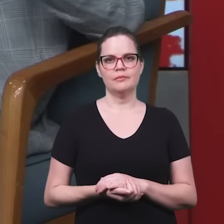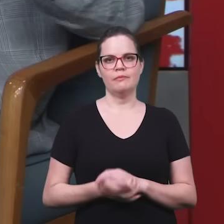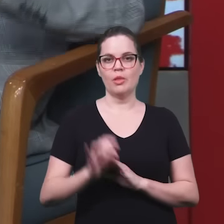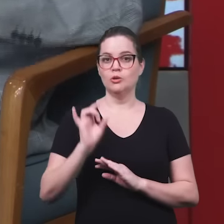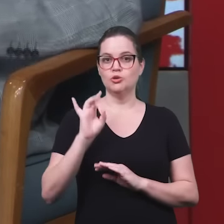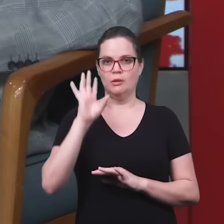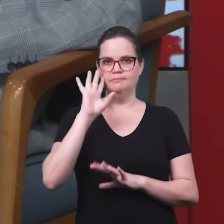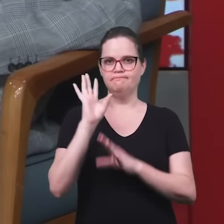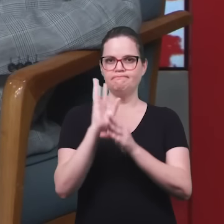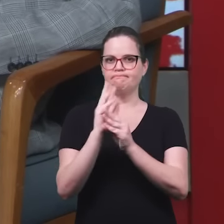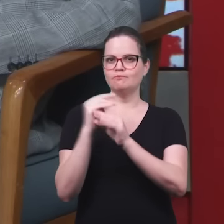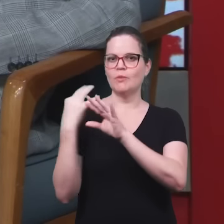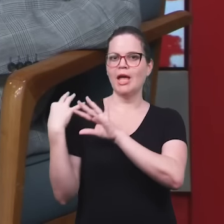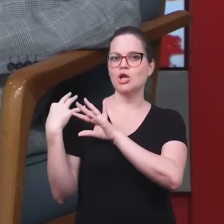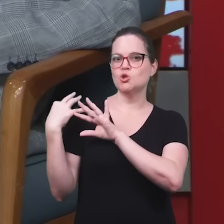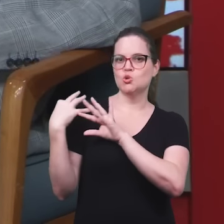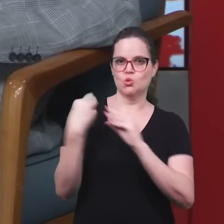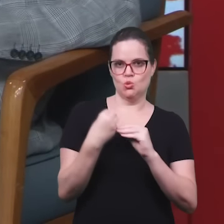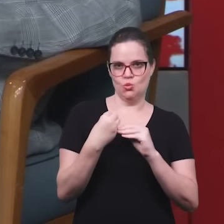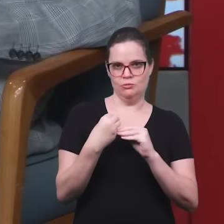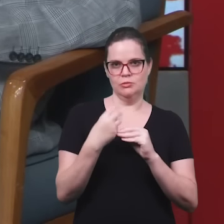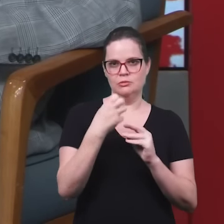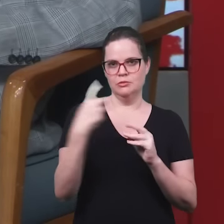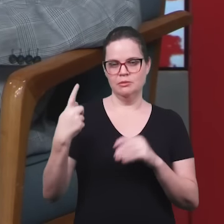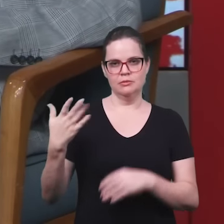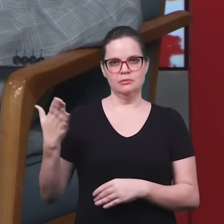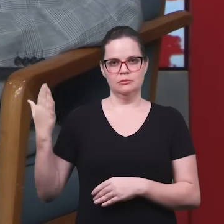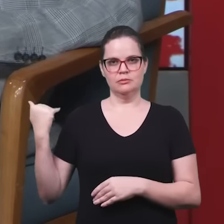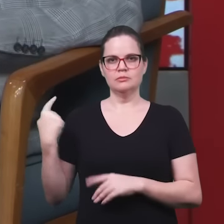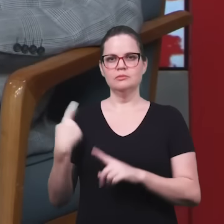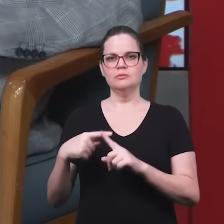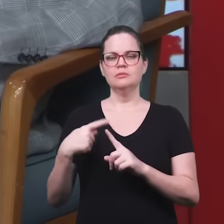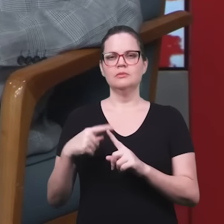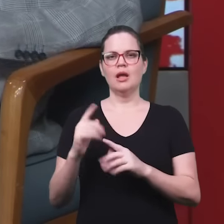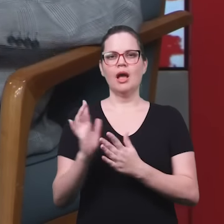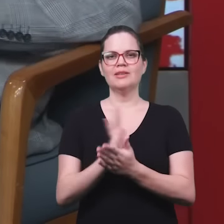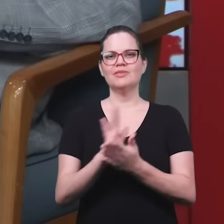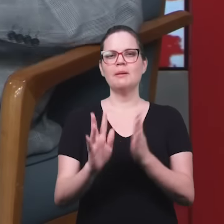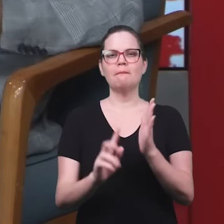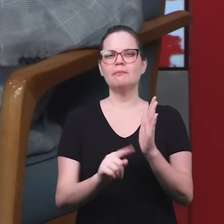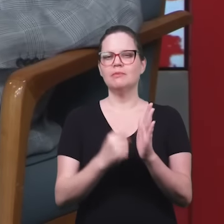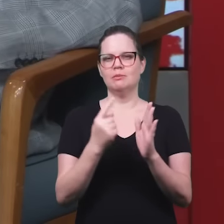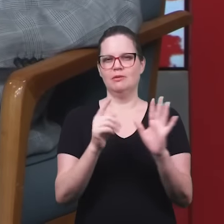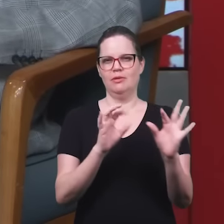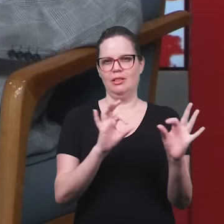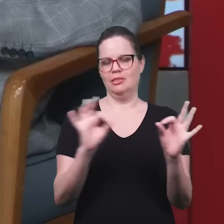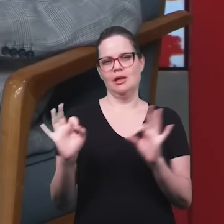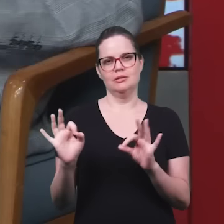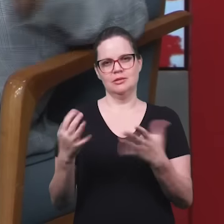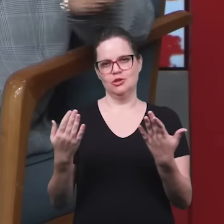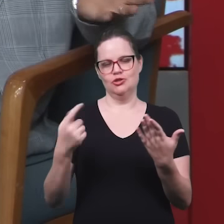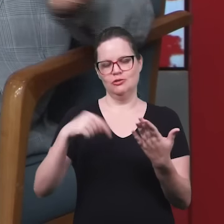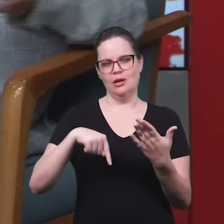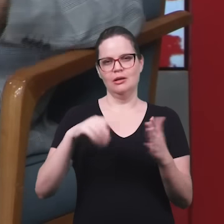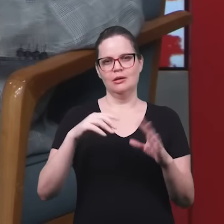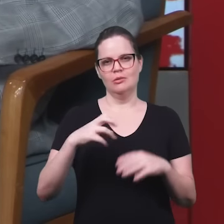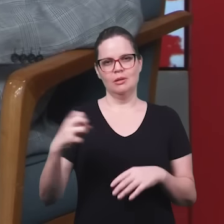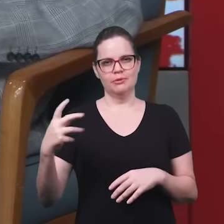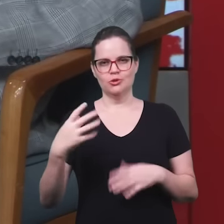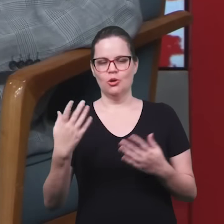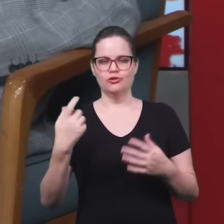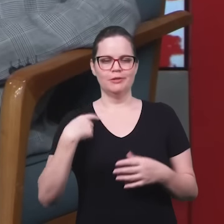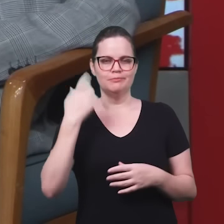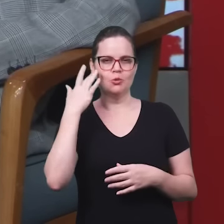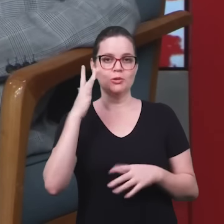poder fazer uma pequena retrospectiva, porque alguns às vezes pegam esse programa e não pegaram